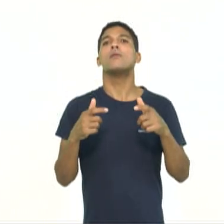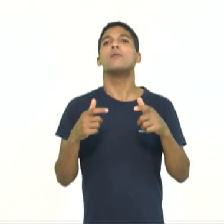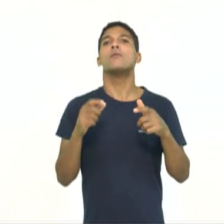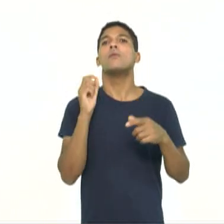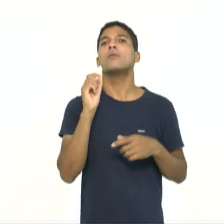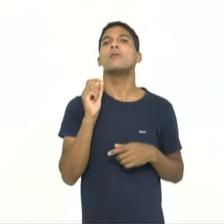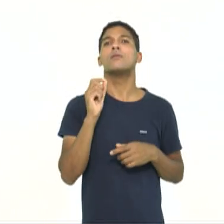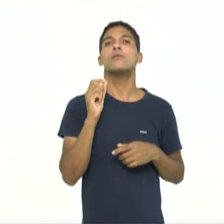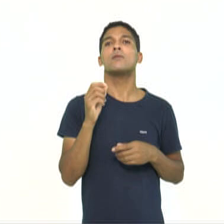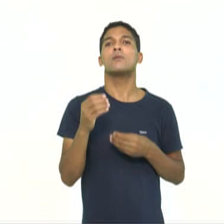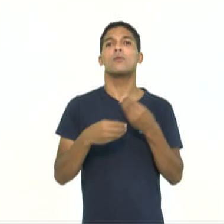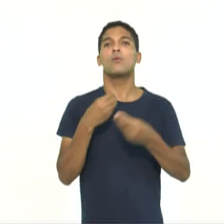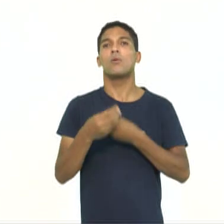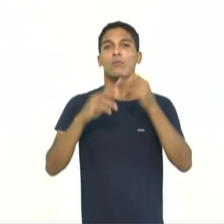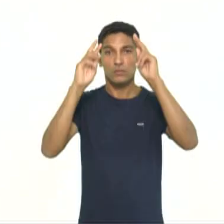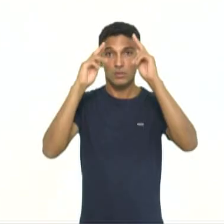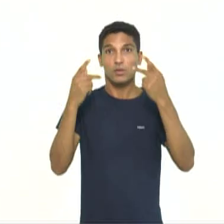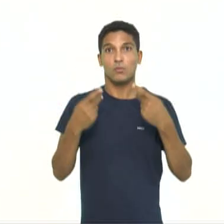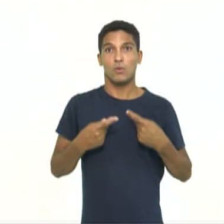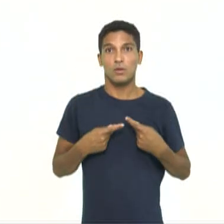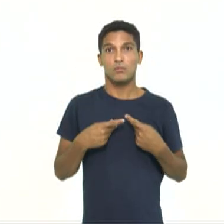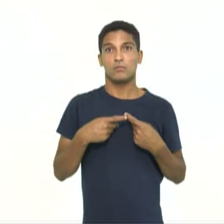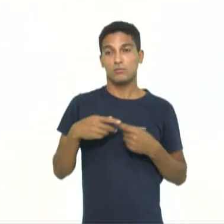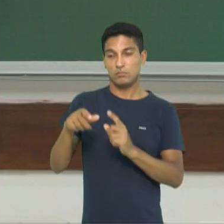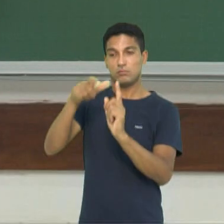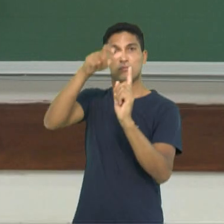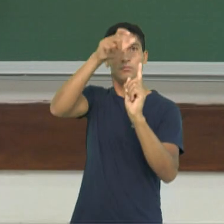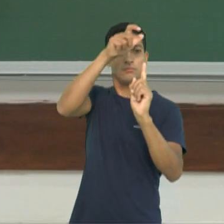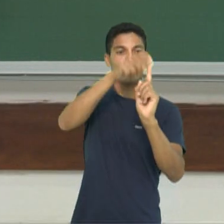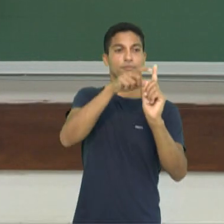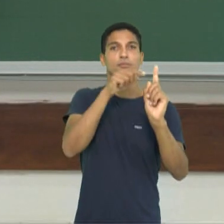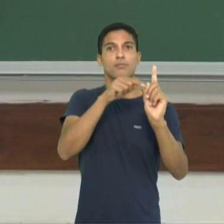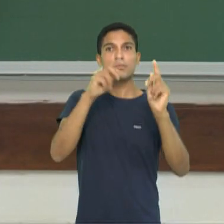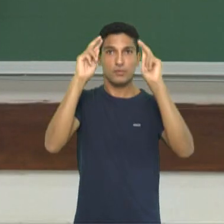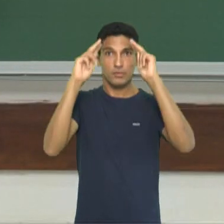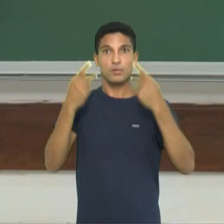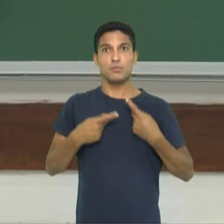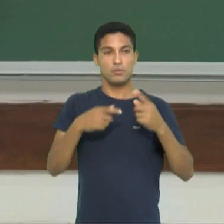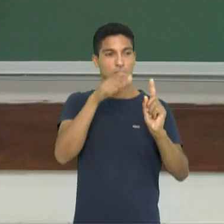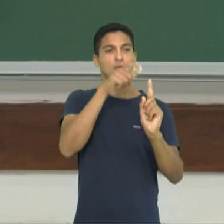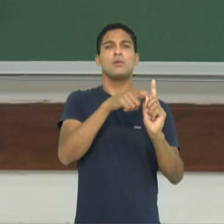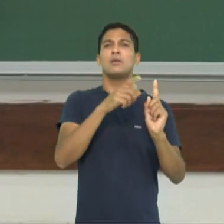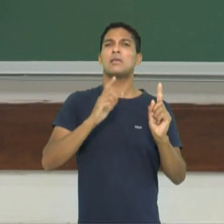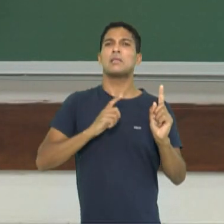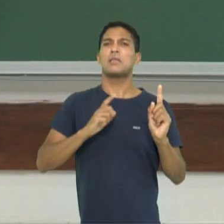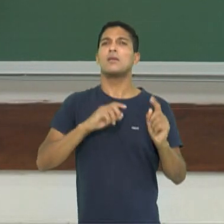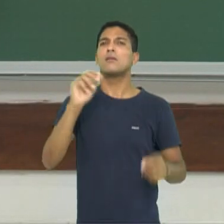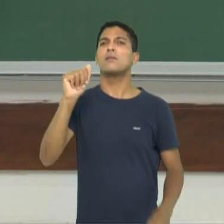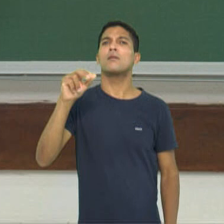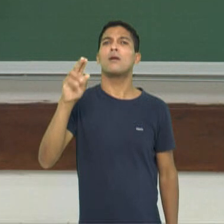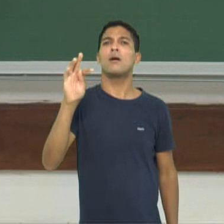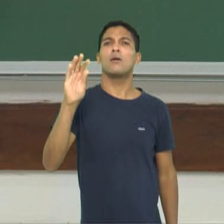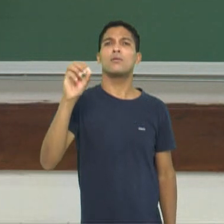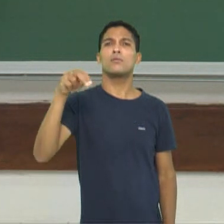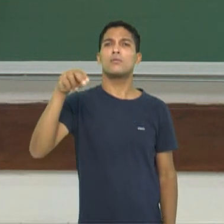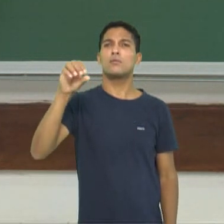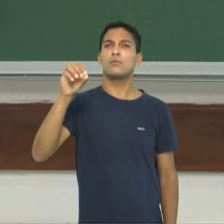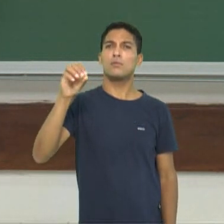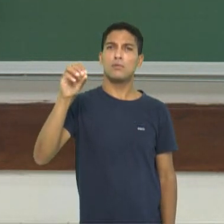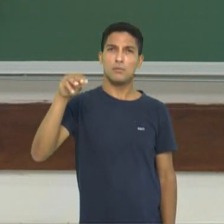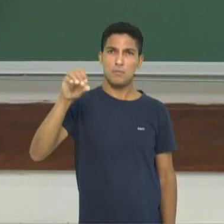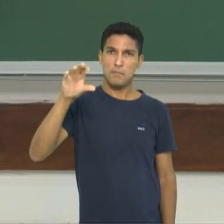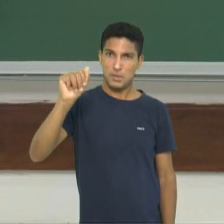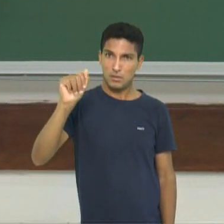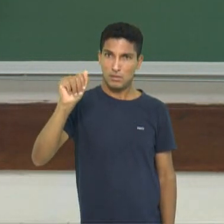do consumo? Nesse mundo em que as pessoas elas deixam muitas vezes de ser consumidoras para se tornarem consumistas.